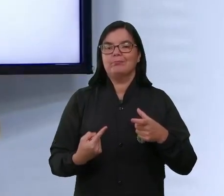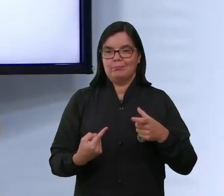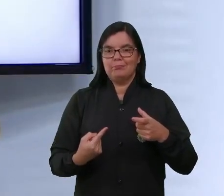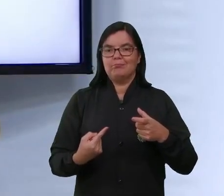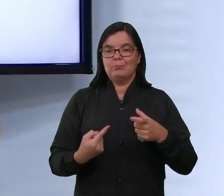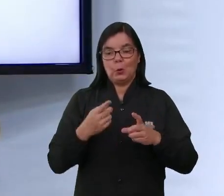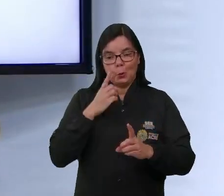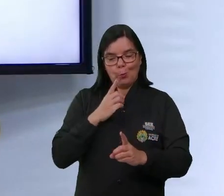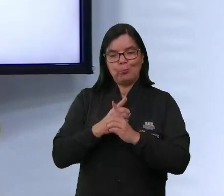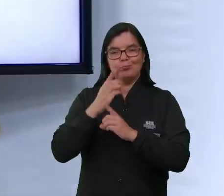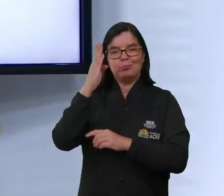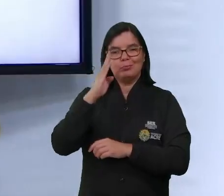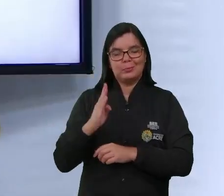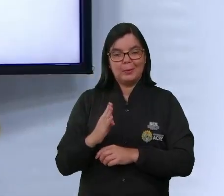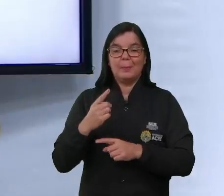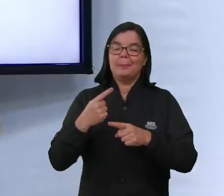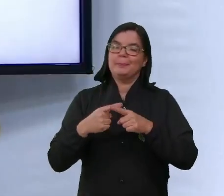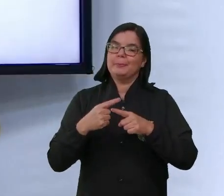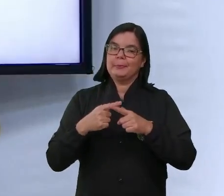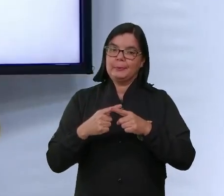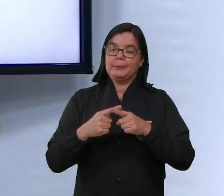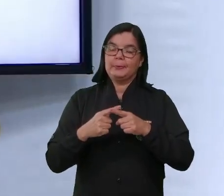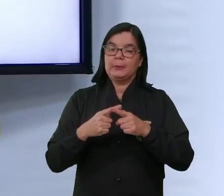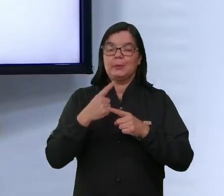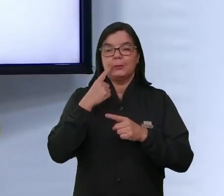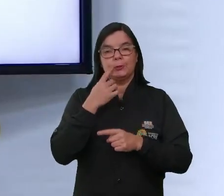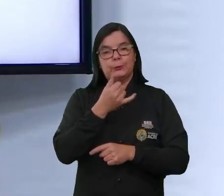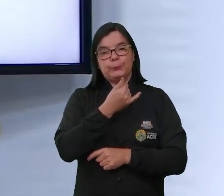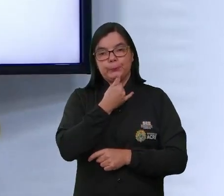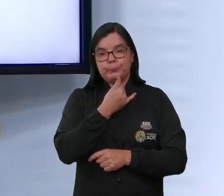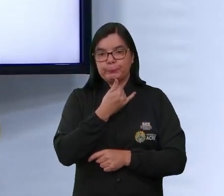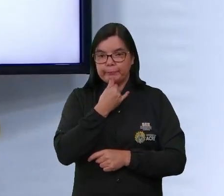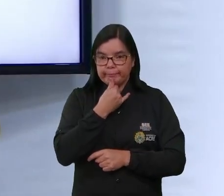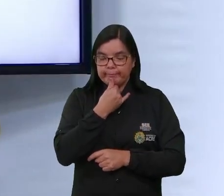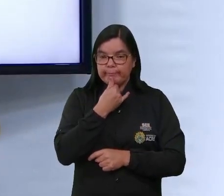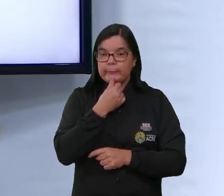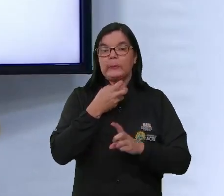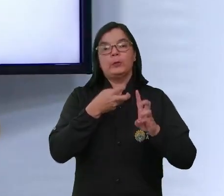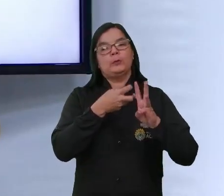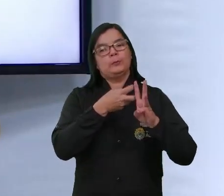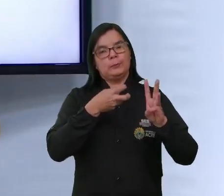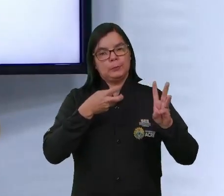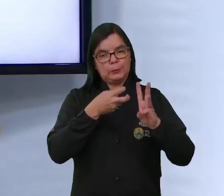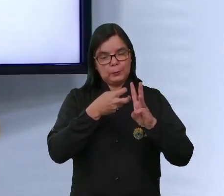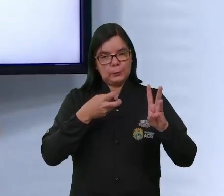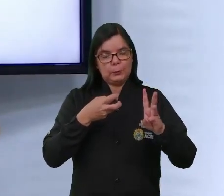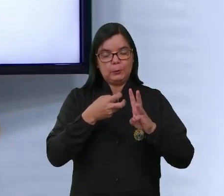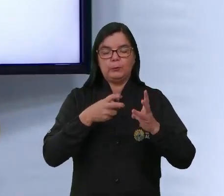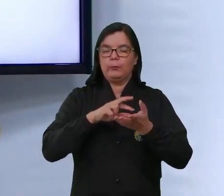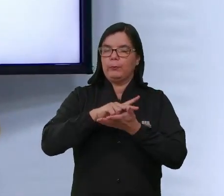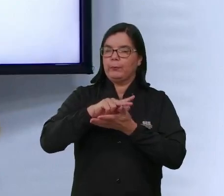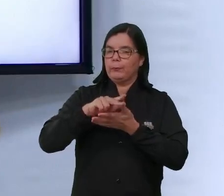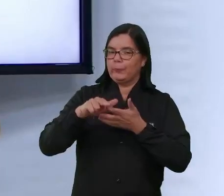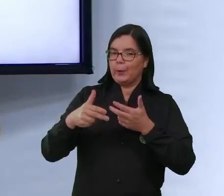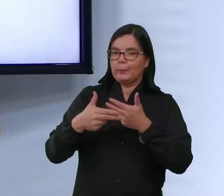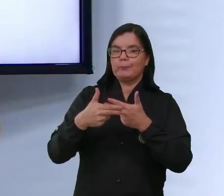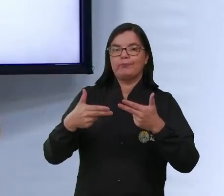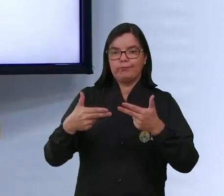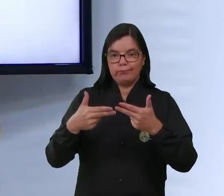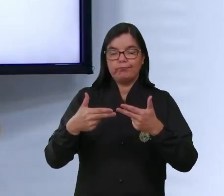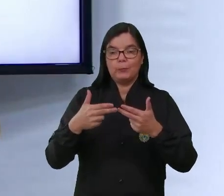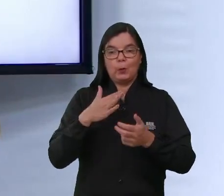de descobrimento no Brasil, porque, lamentavelmente, muitos indígenas, por N motivos, acabaram